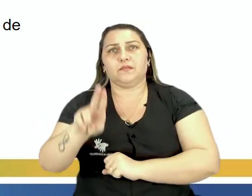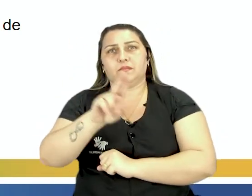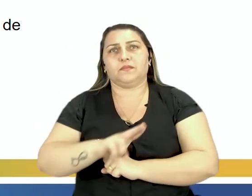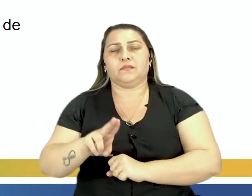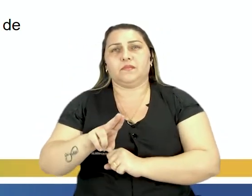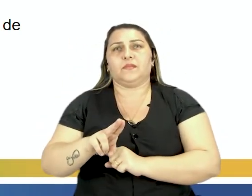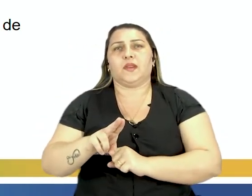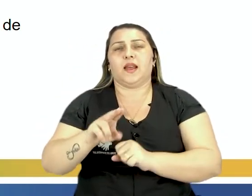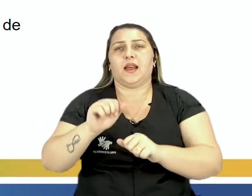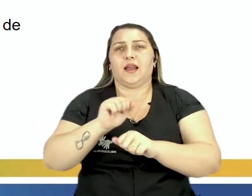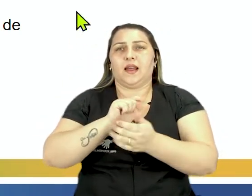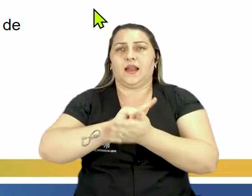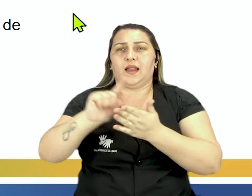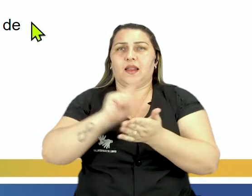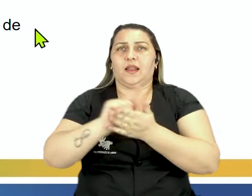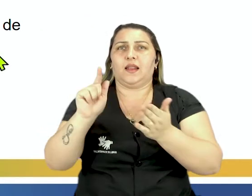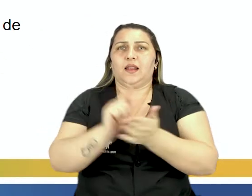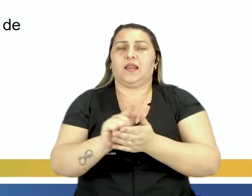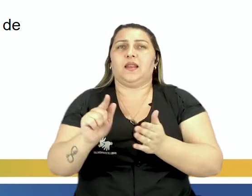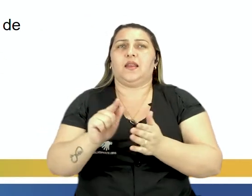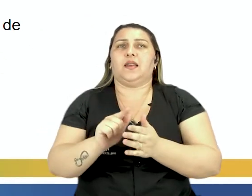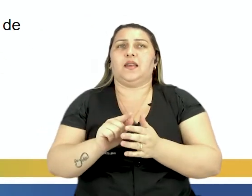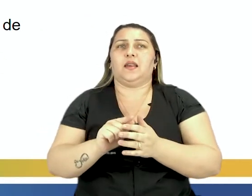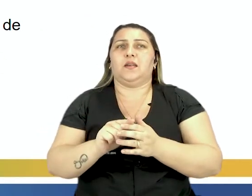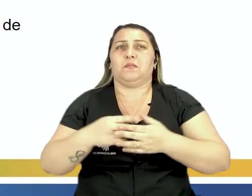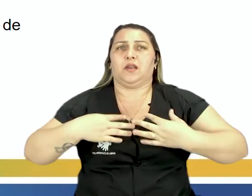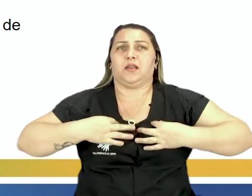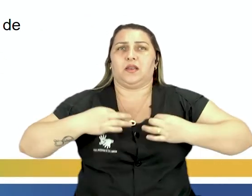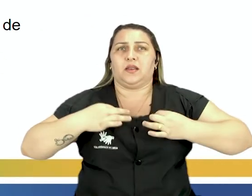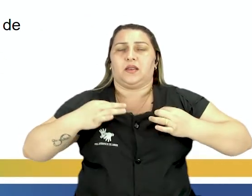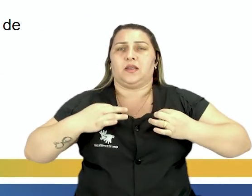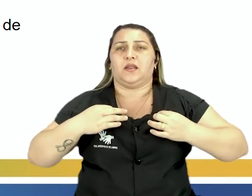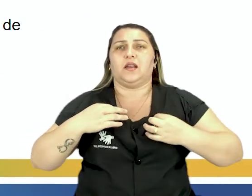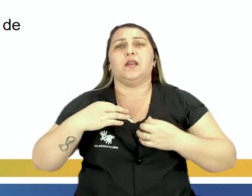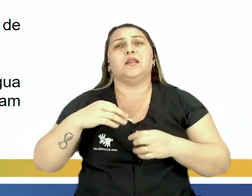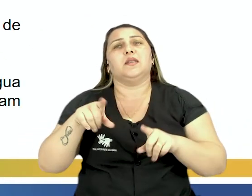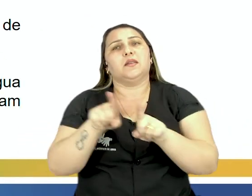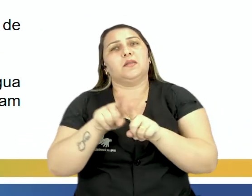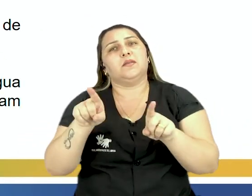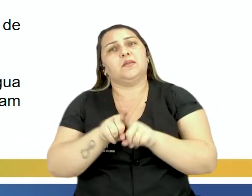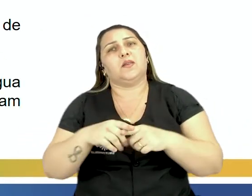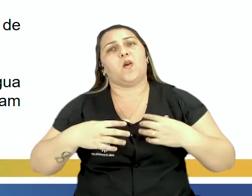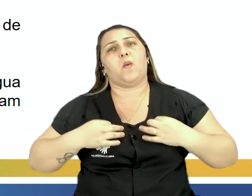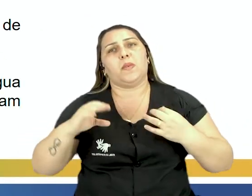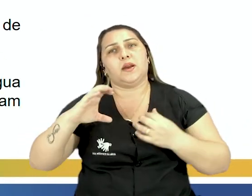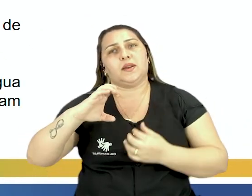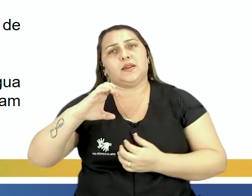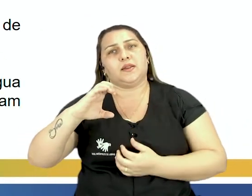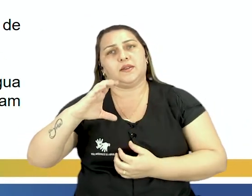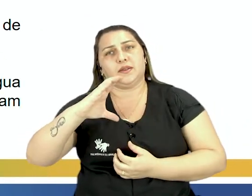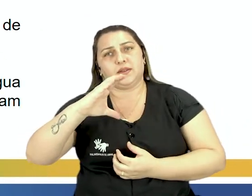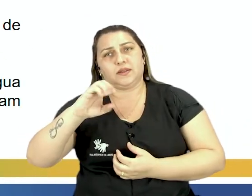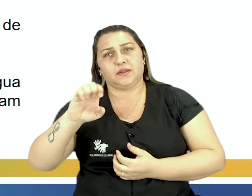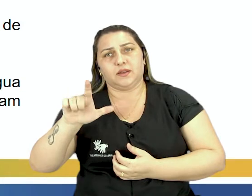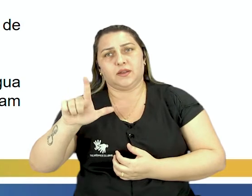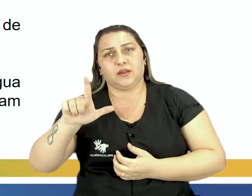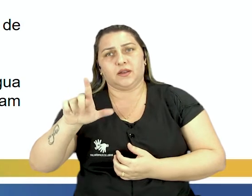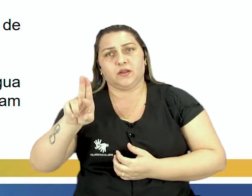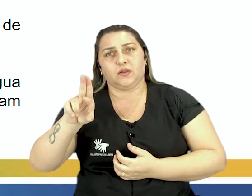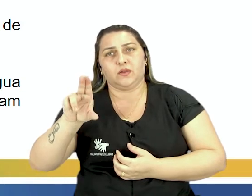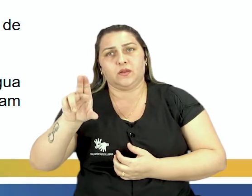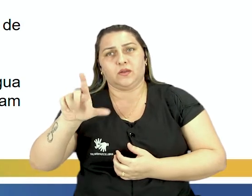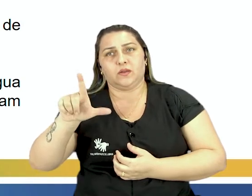como clarificadores alvejantes de tecido, roupas e roupas de celulose. E o peróxido de